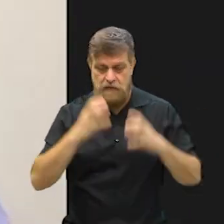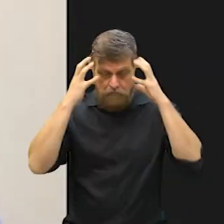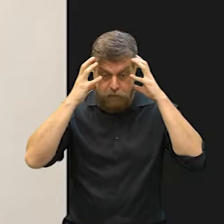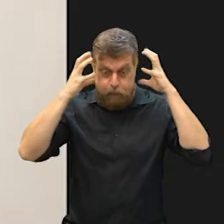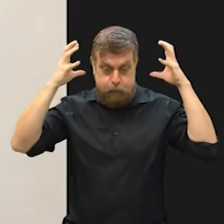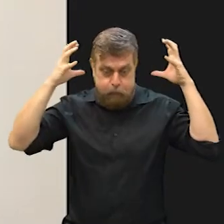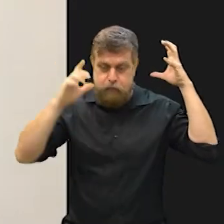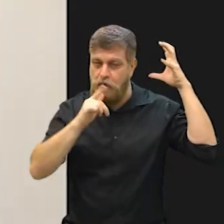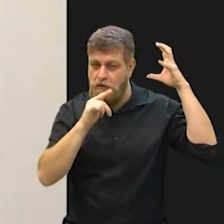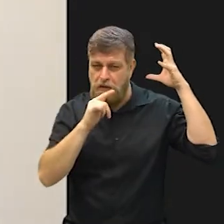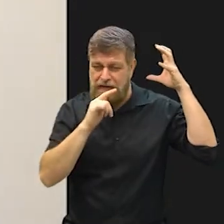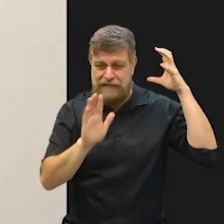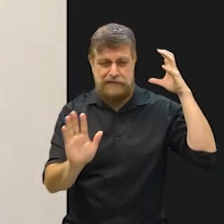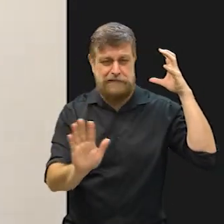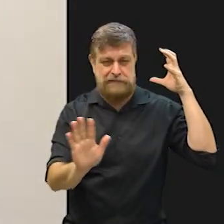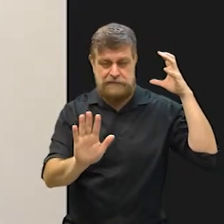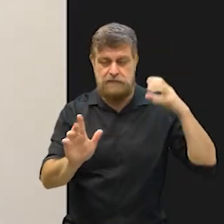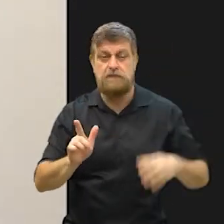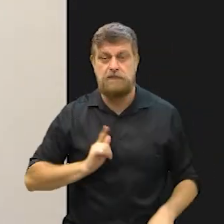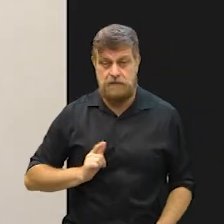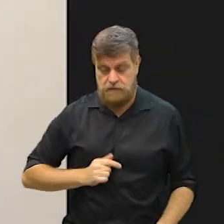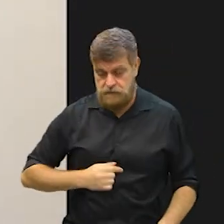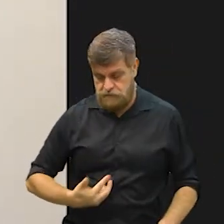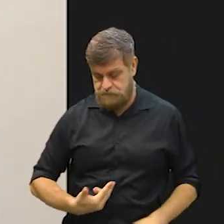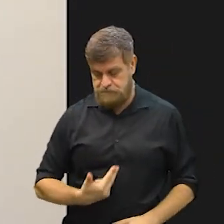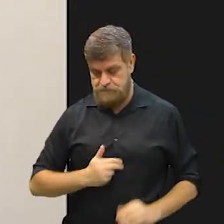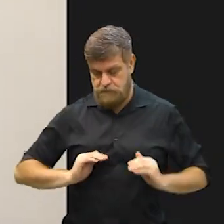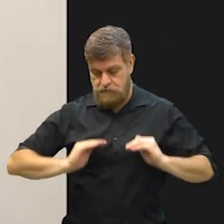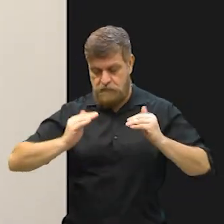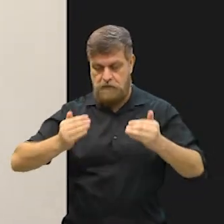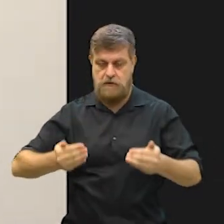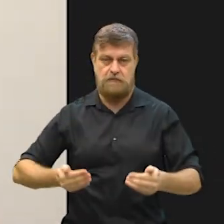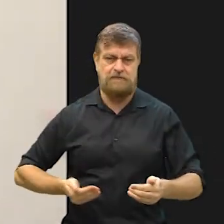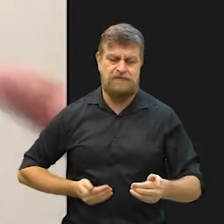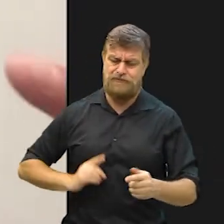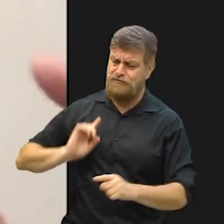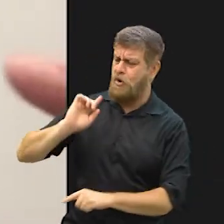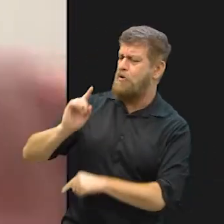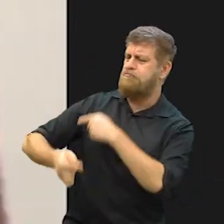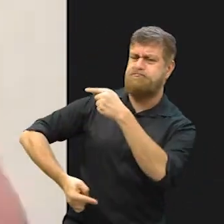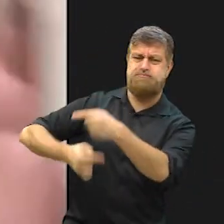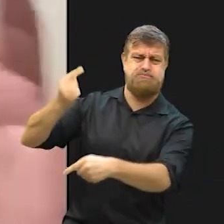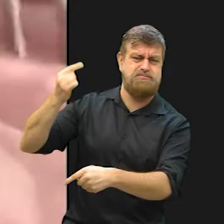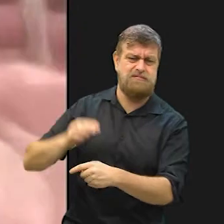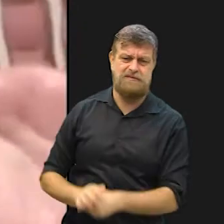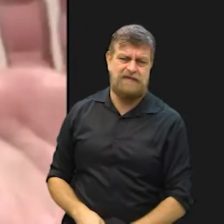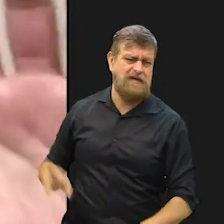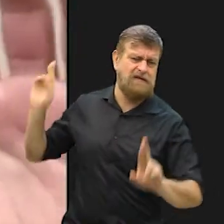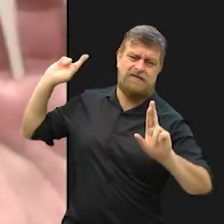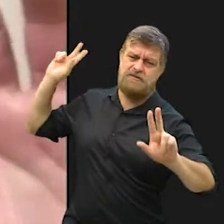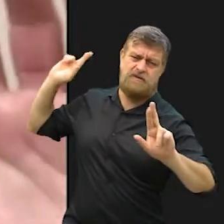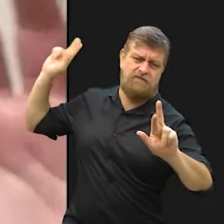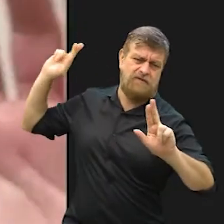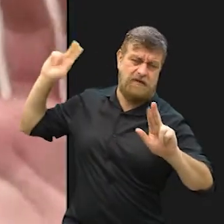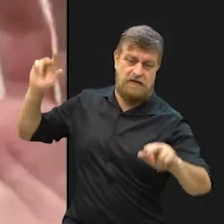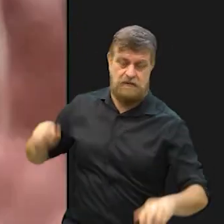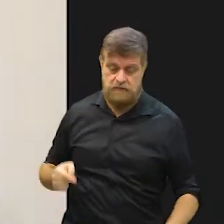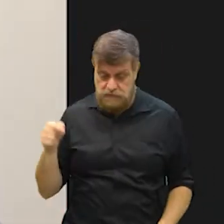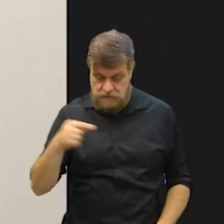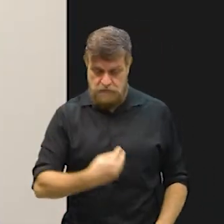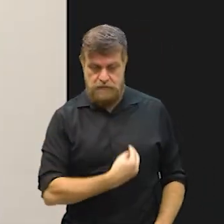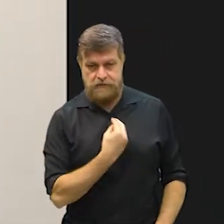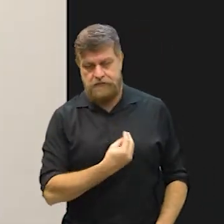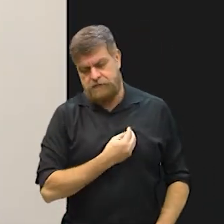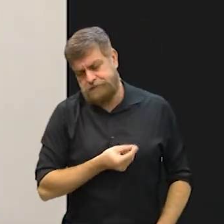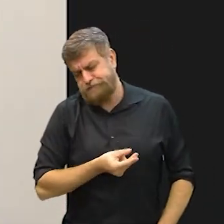para hidrocefalia. Então, a cirurgia para mielo intraútero, ela mudou a história dessa